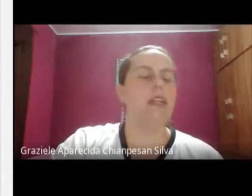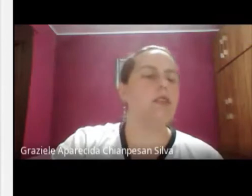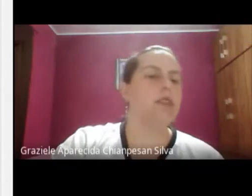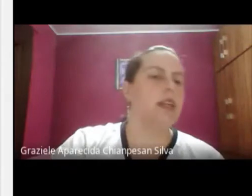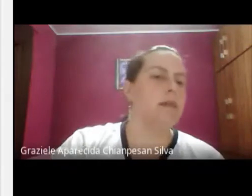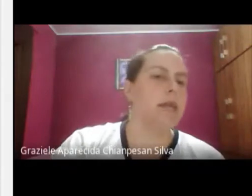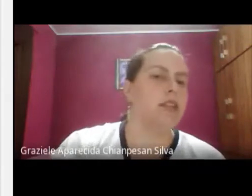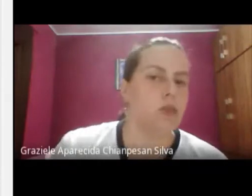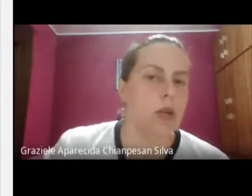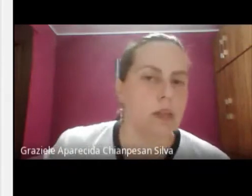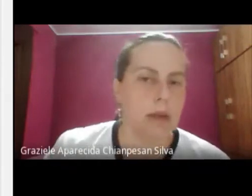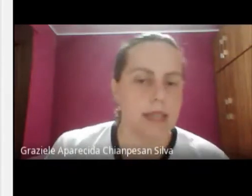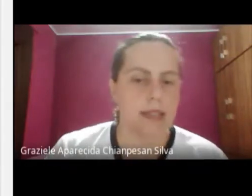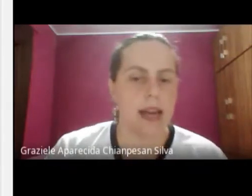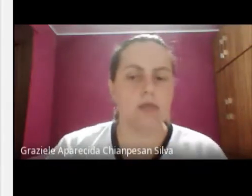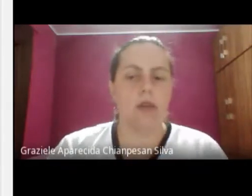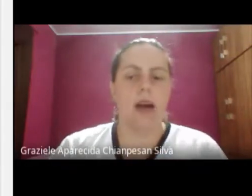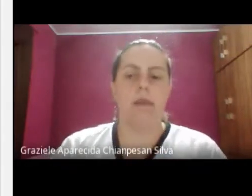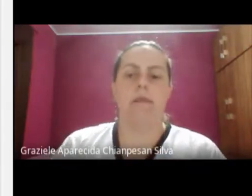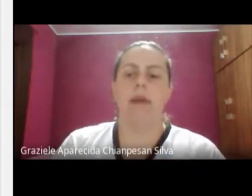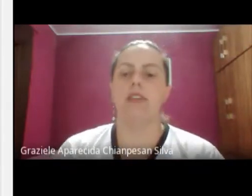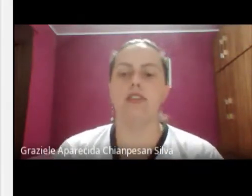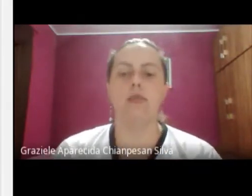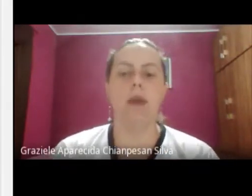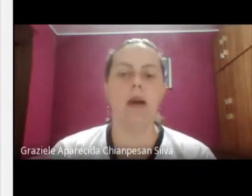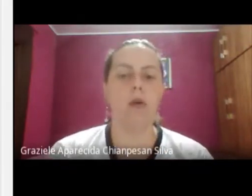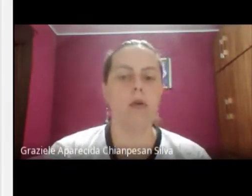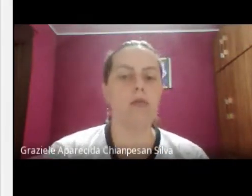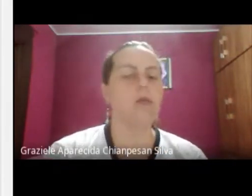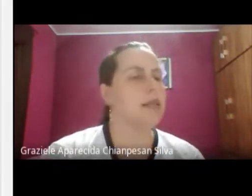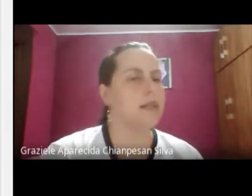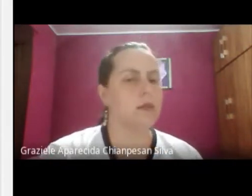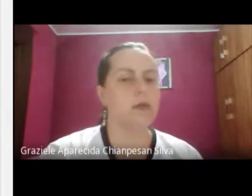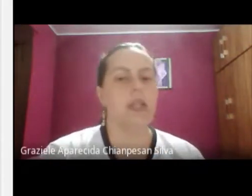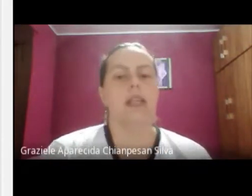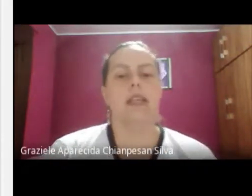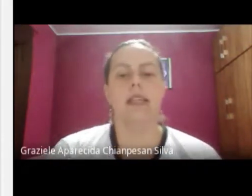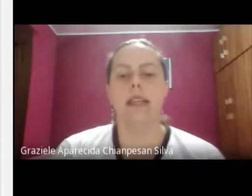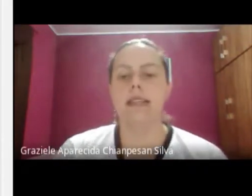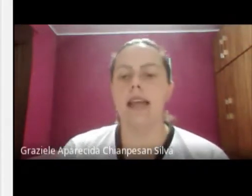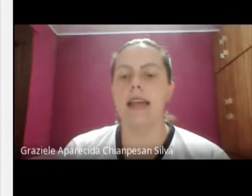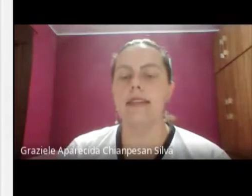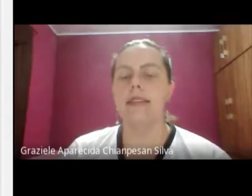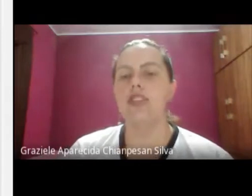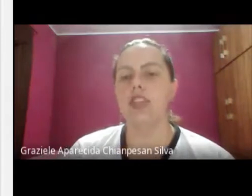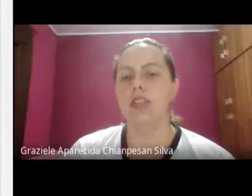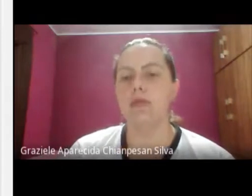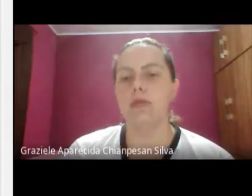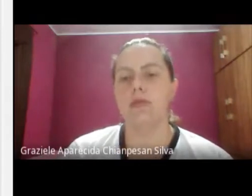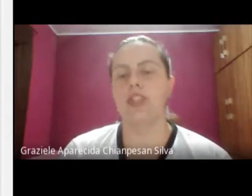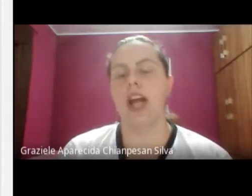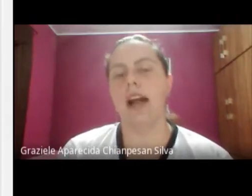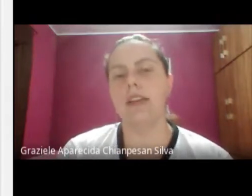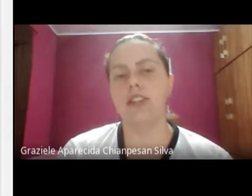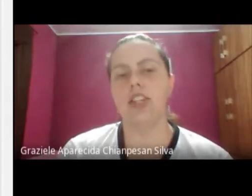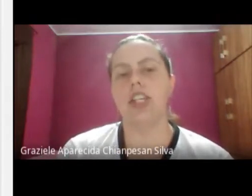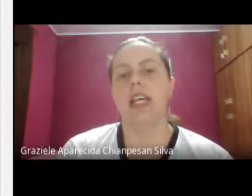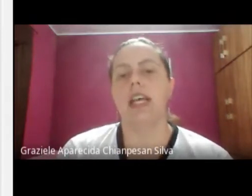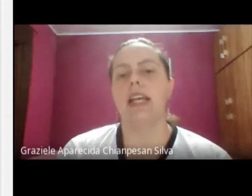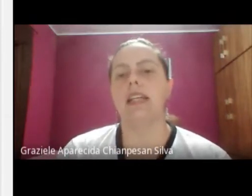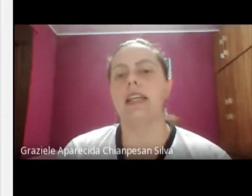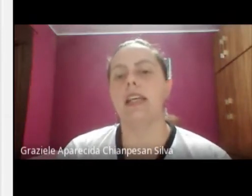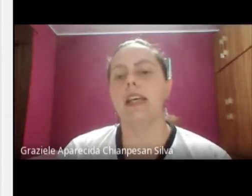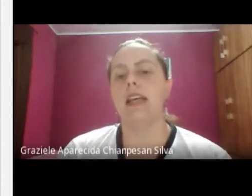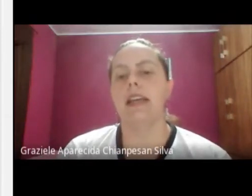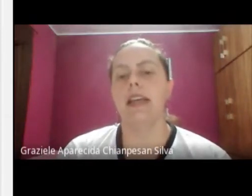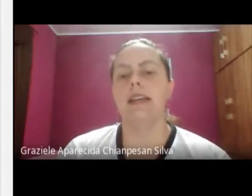Vocês deveriam ter aprendido ano passado a parte do Barroco no Brasil, que é esse estilo de arte